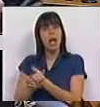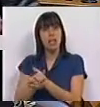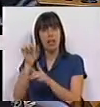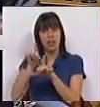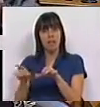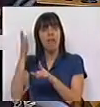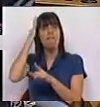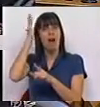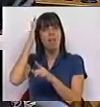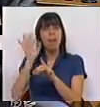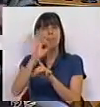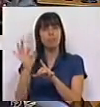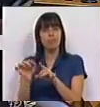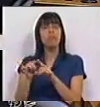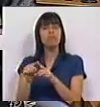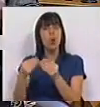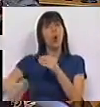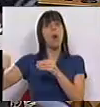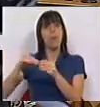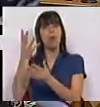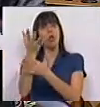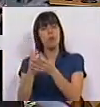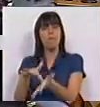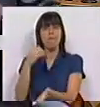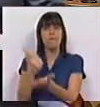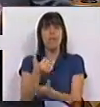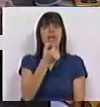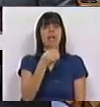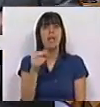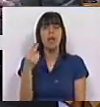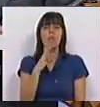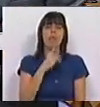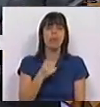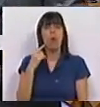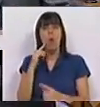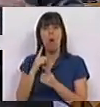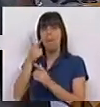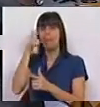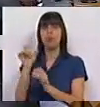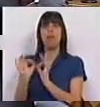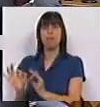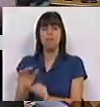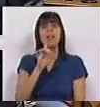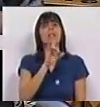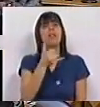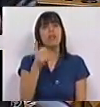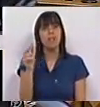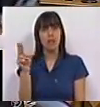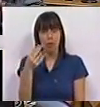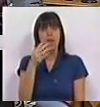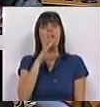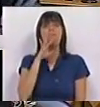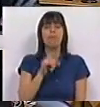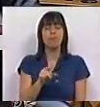no cálculo da coleta, compensado pela dedução fixa de 500 euros por filho ou ascendente e por 625 euros por